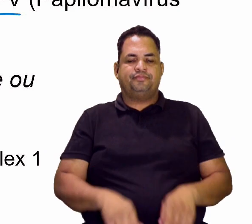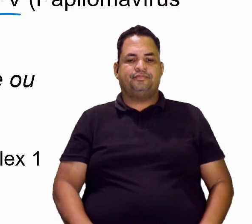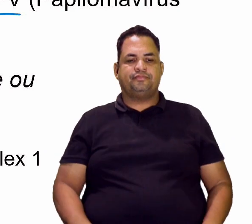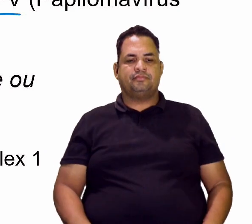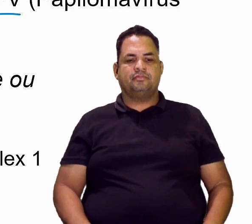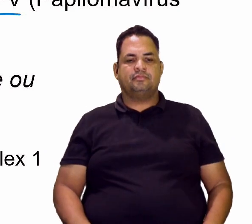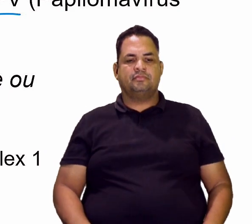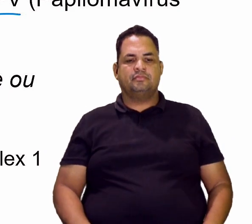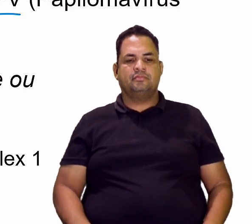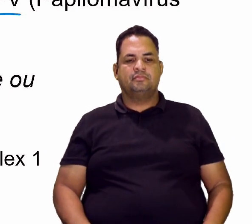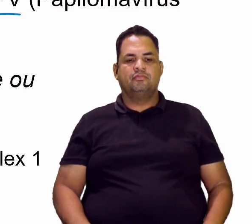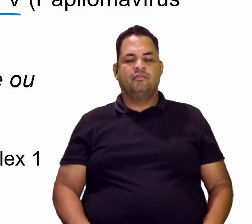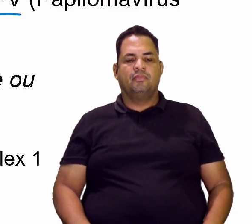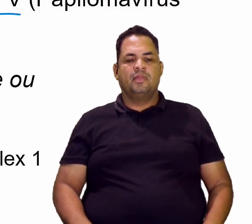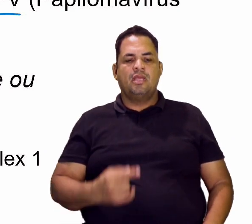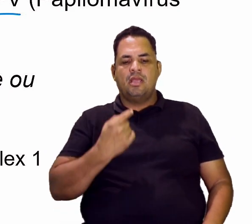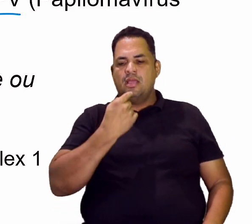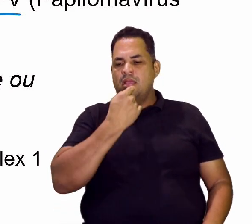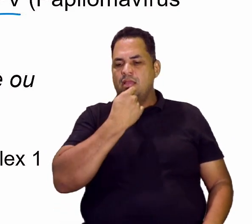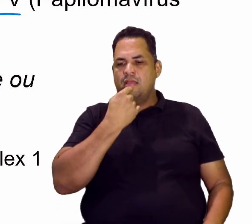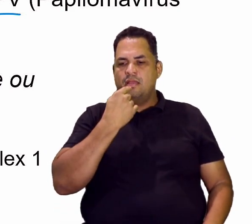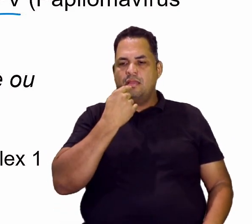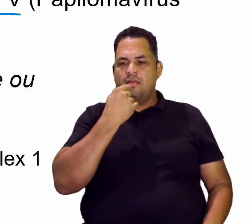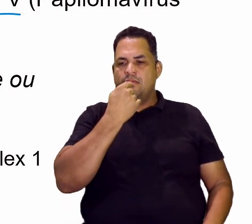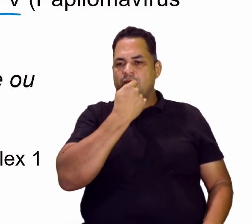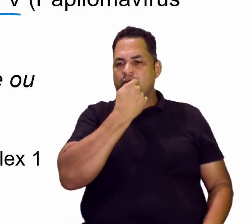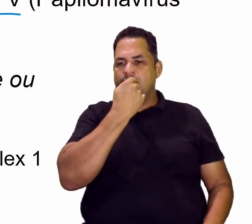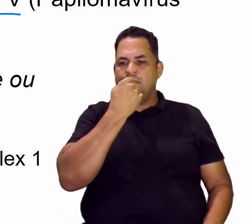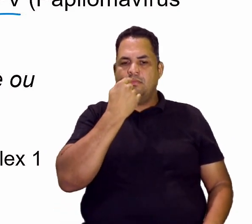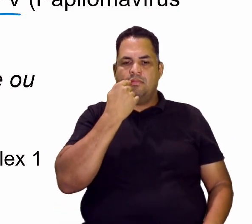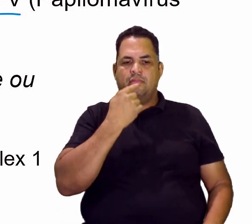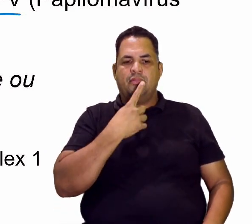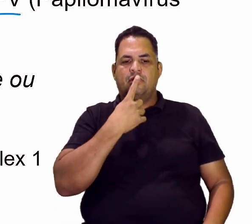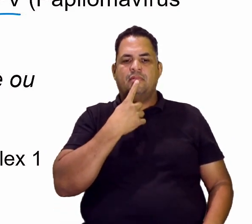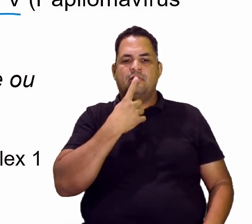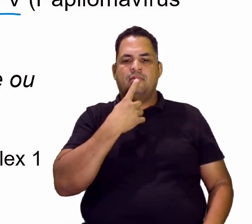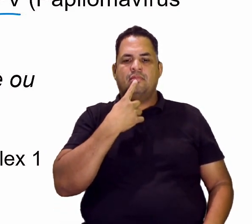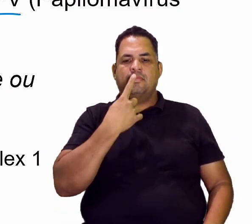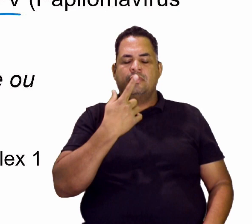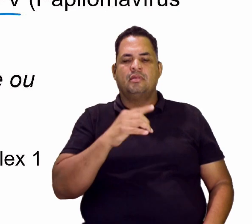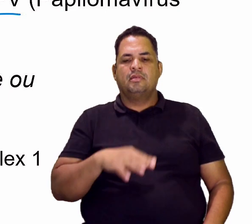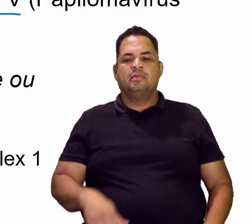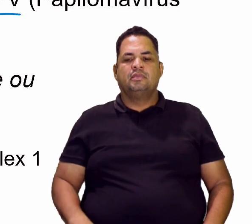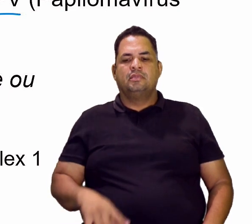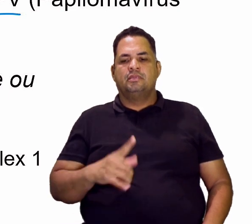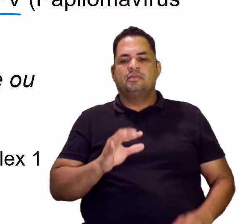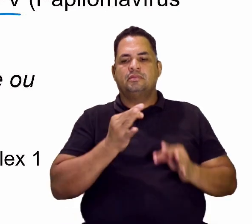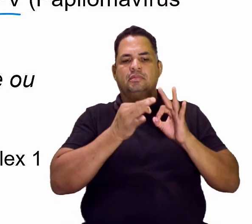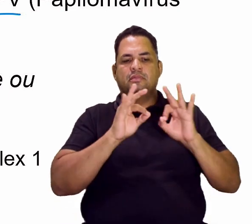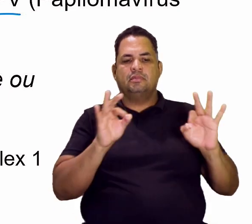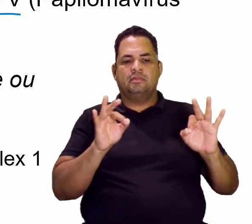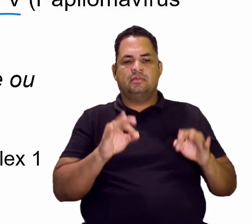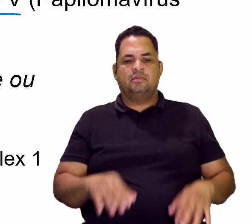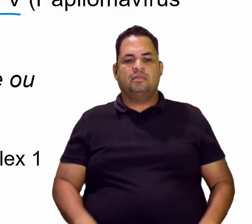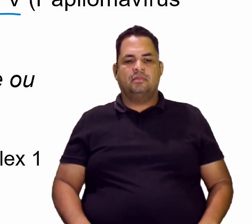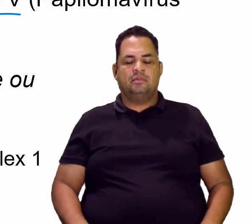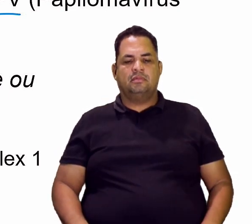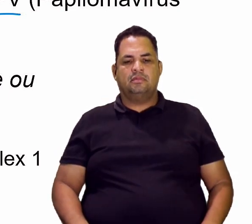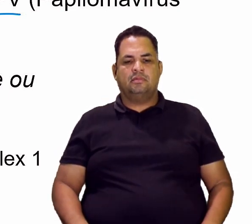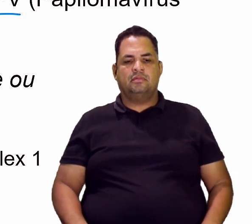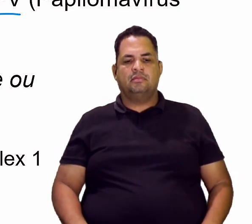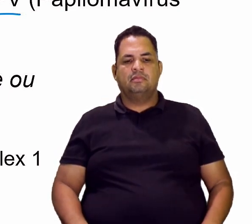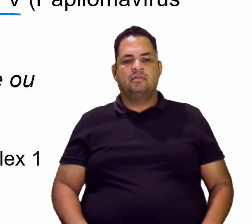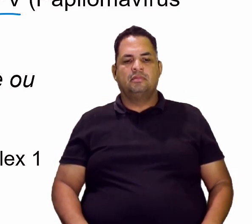retrovírus. Herpes labial, o agente etiológico, vírus herpes simplex